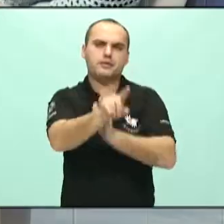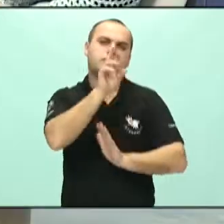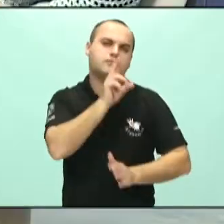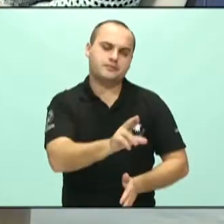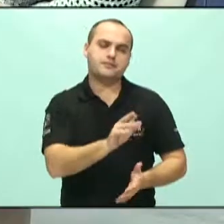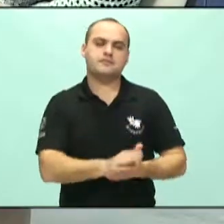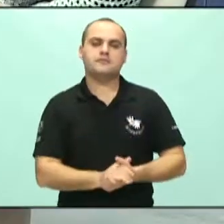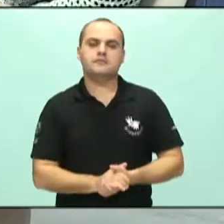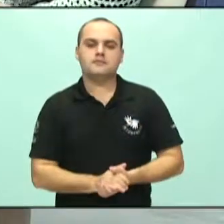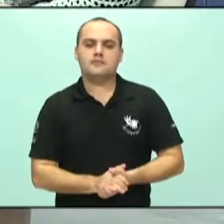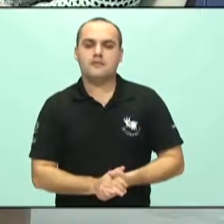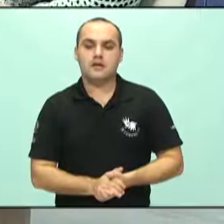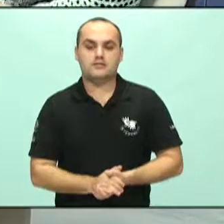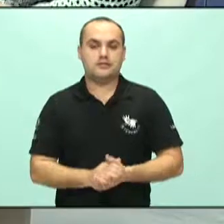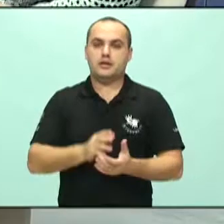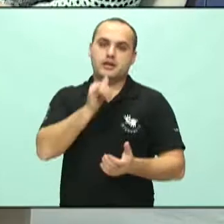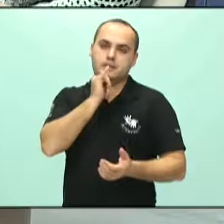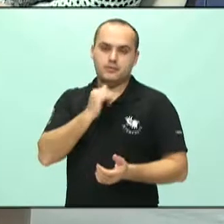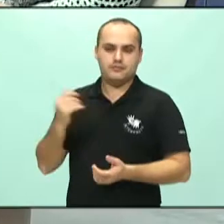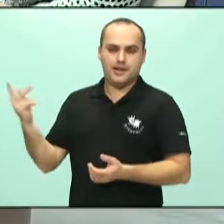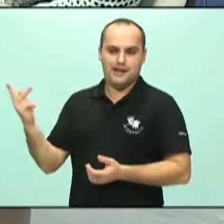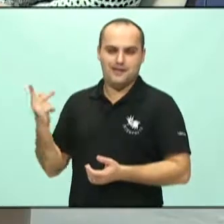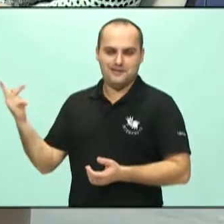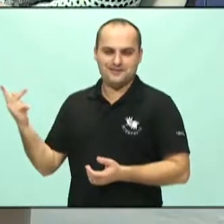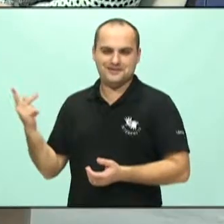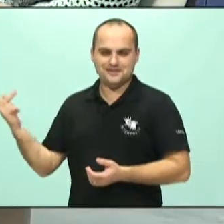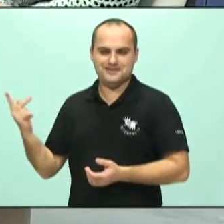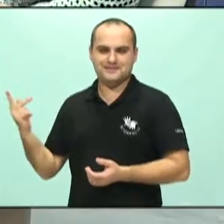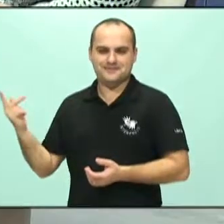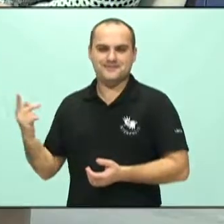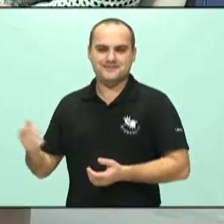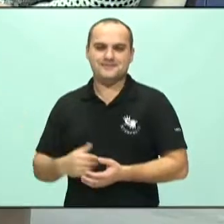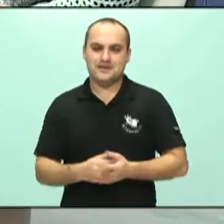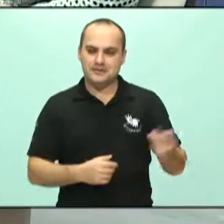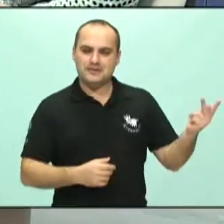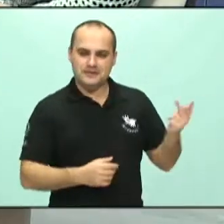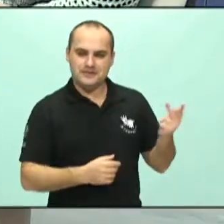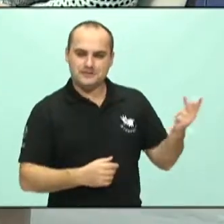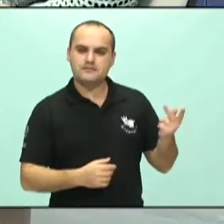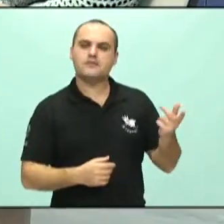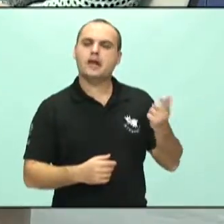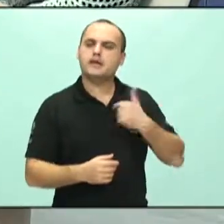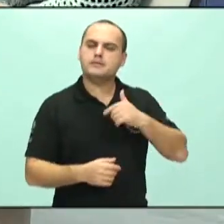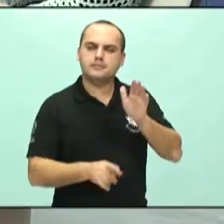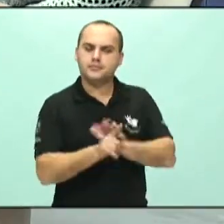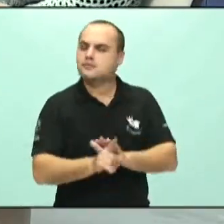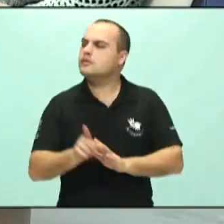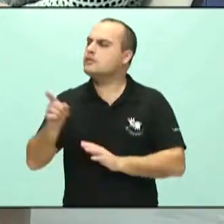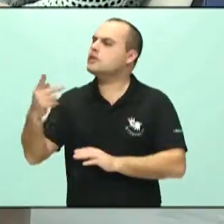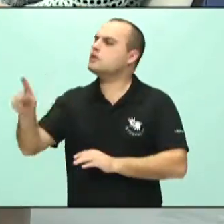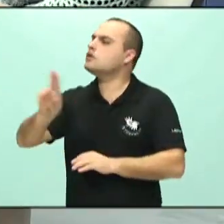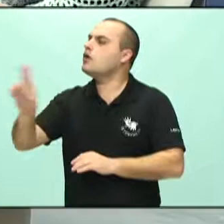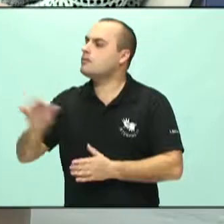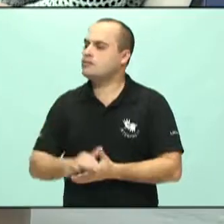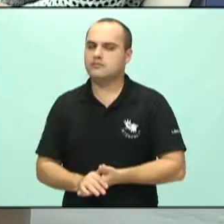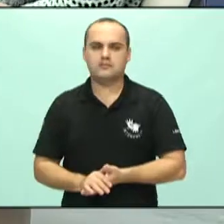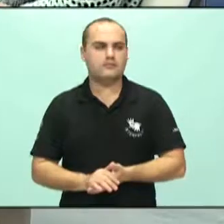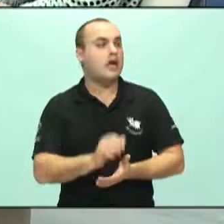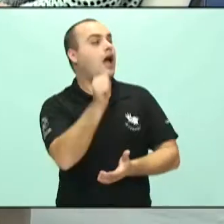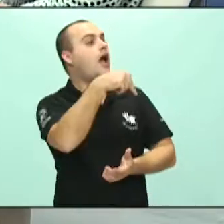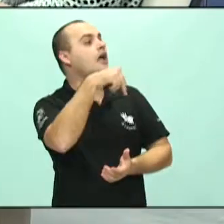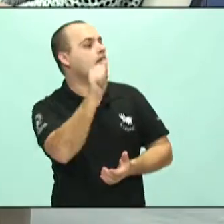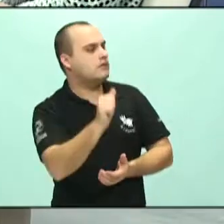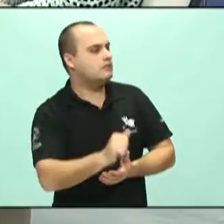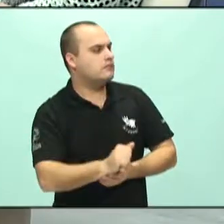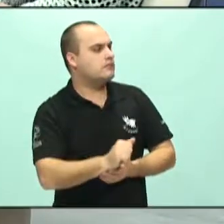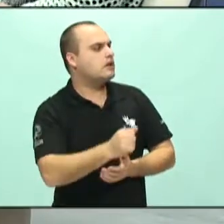e a Ana, por exemplo, aqui, colocamos na frente um do outro e começamos. Ana, qual é que é seu nome? É Ana Clara.